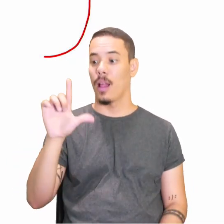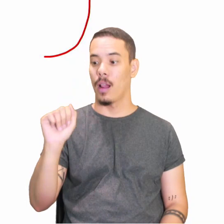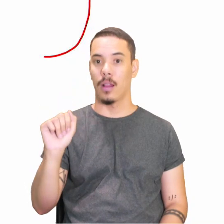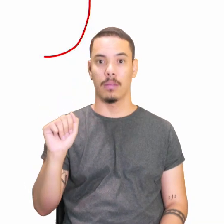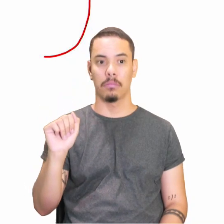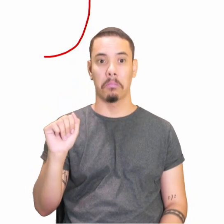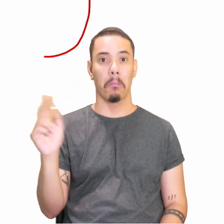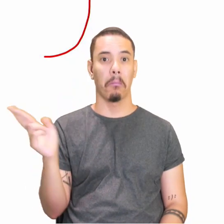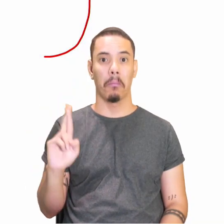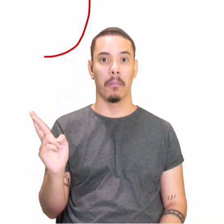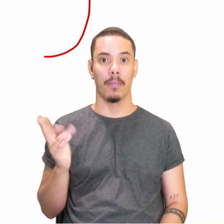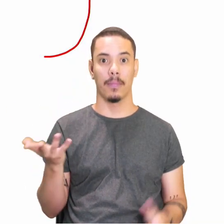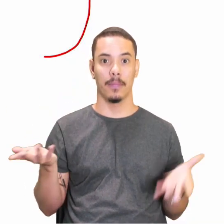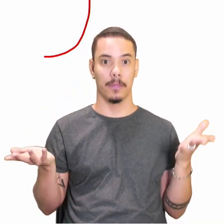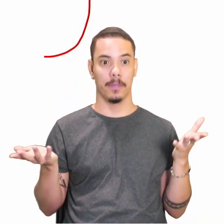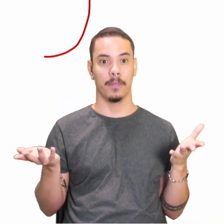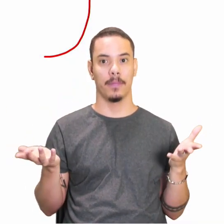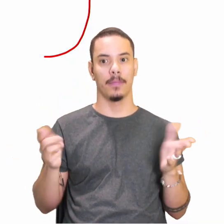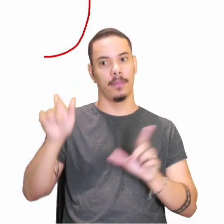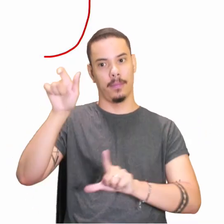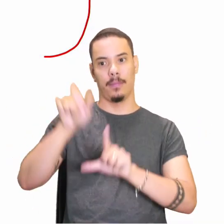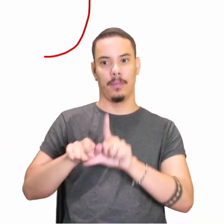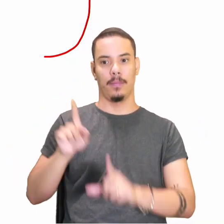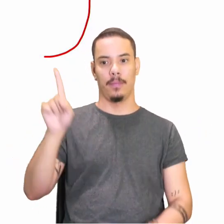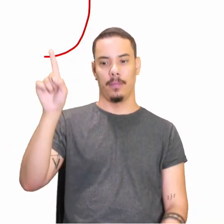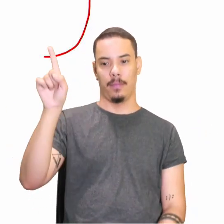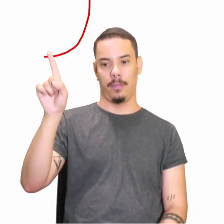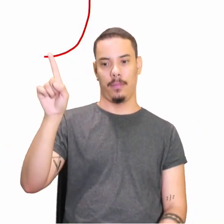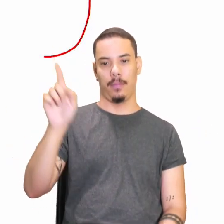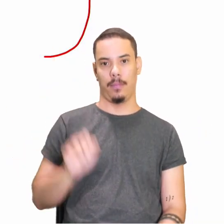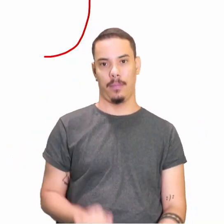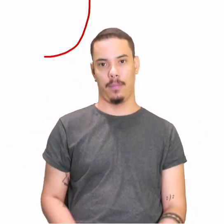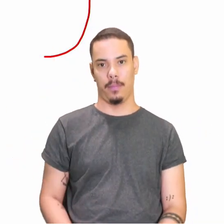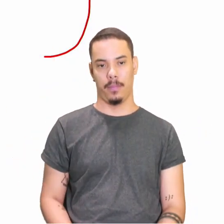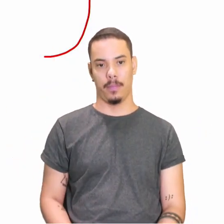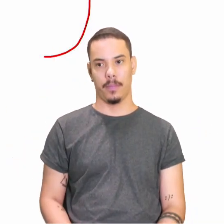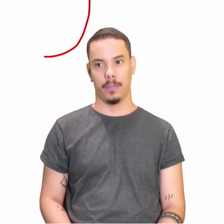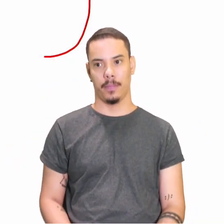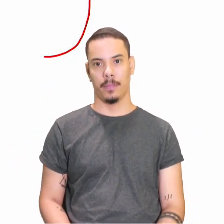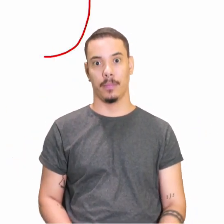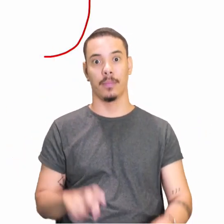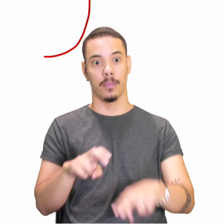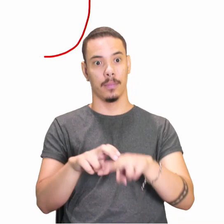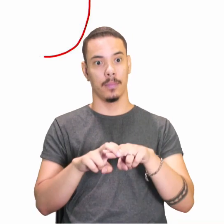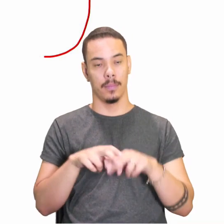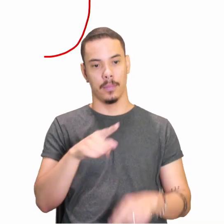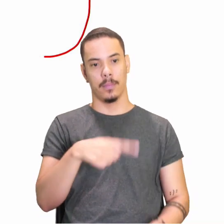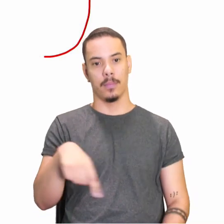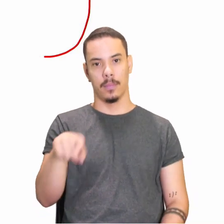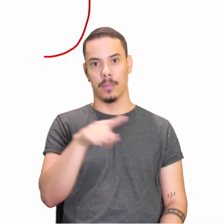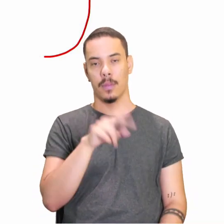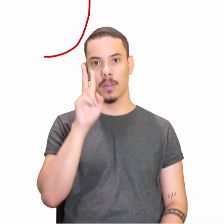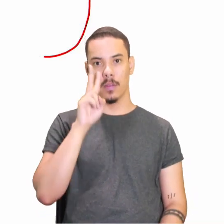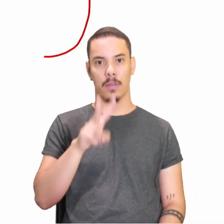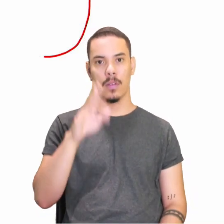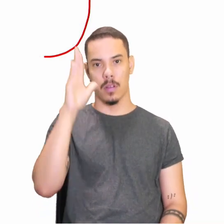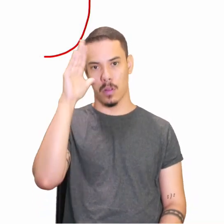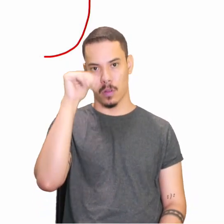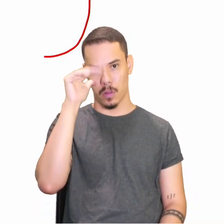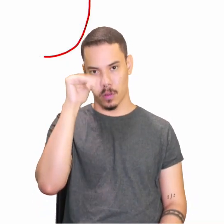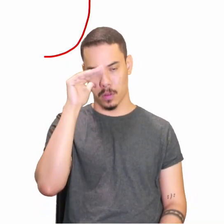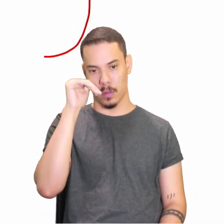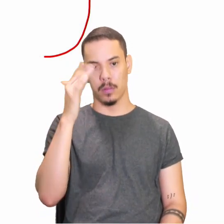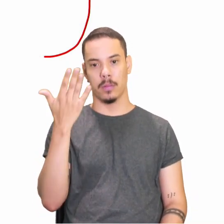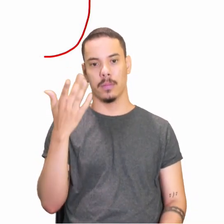quem? A personagem, certo? Então aí para vocês um pouquinho de curiosidade, né? Nós